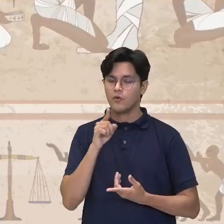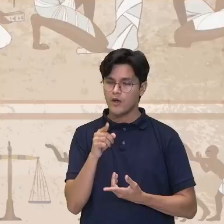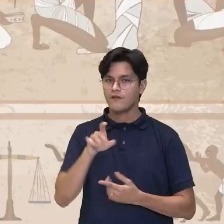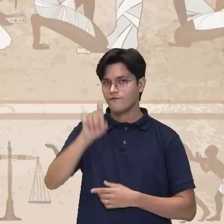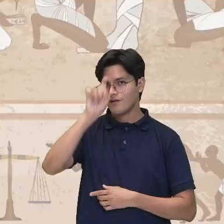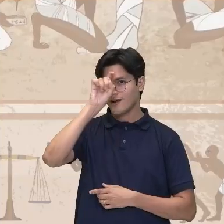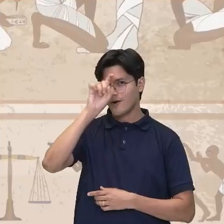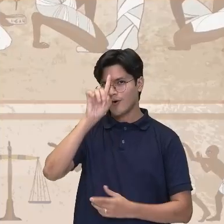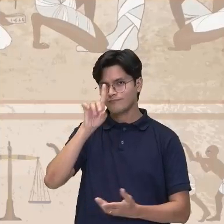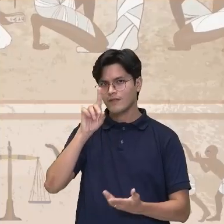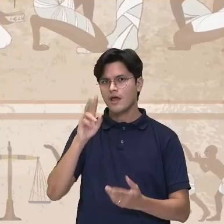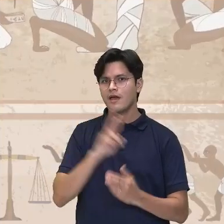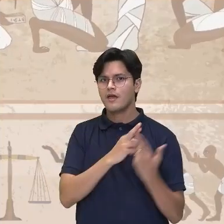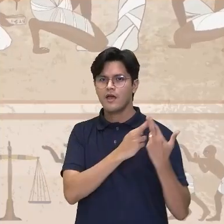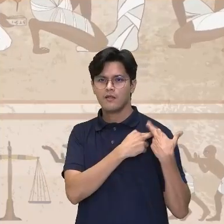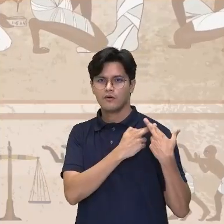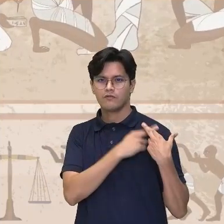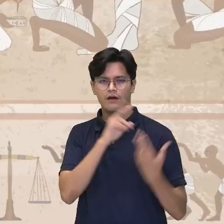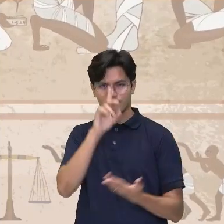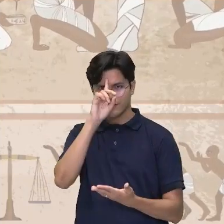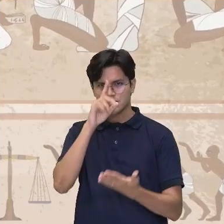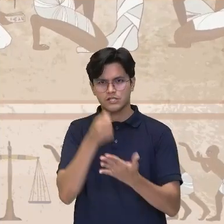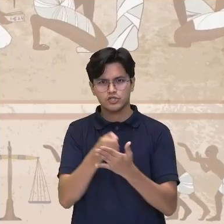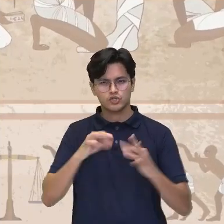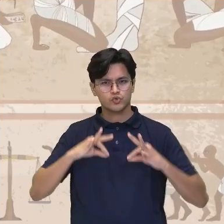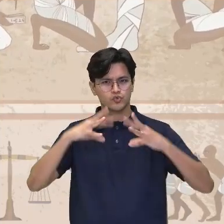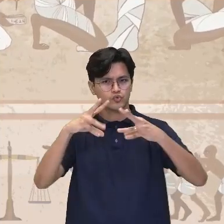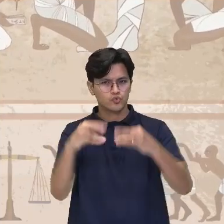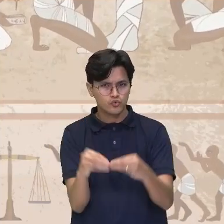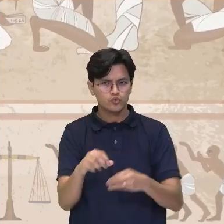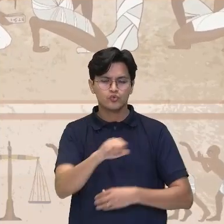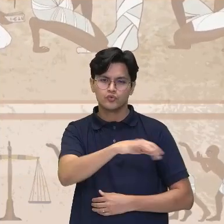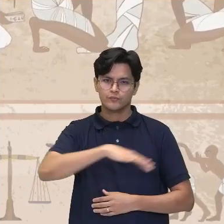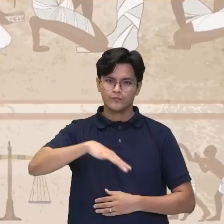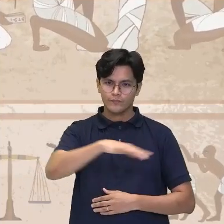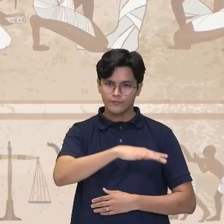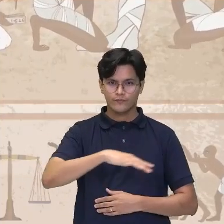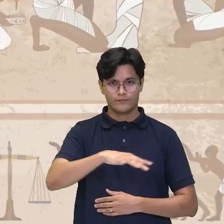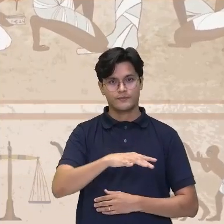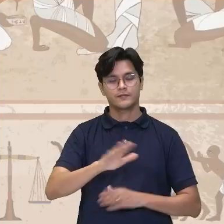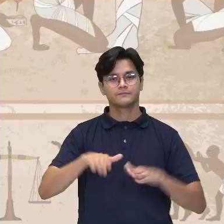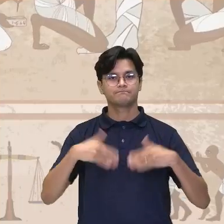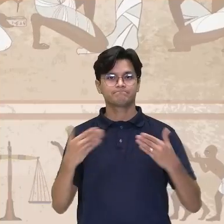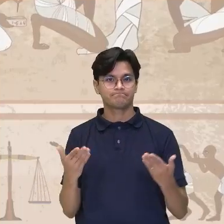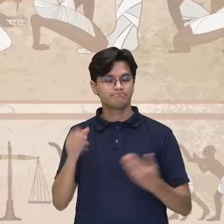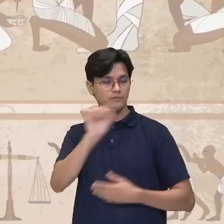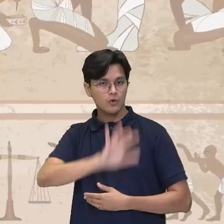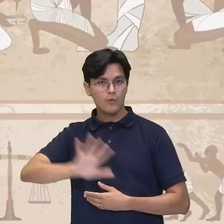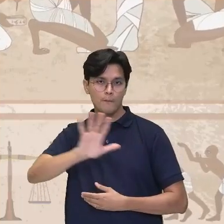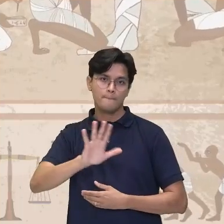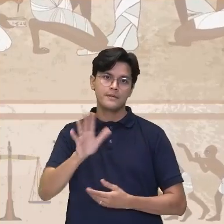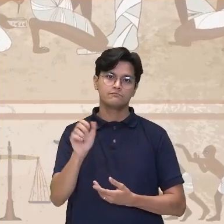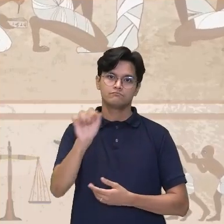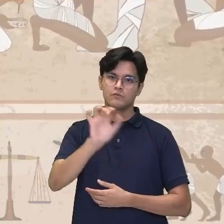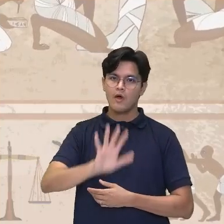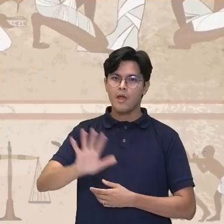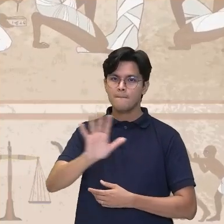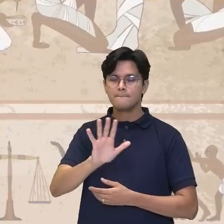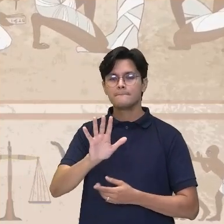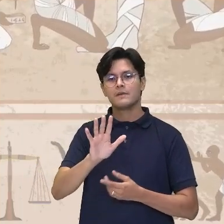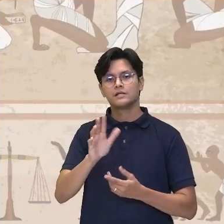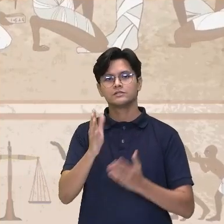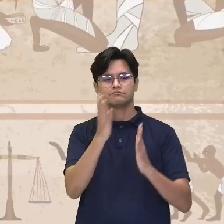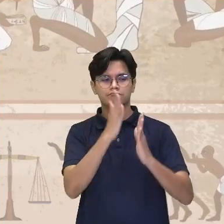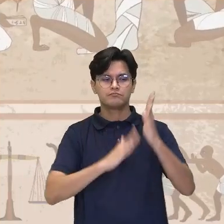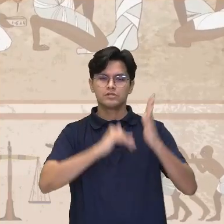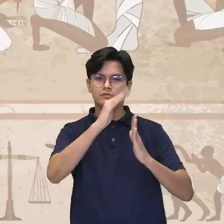presidente, ele determinava tudo nessa civilização. E geralmente as imagens, elas são pintadas assim,